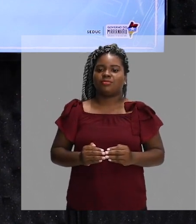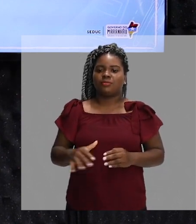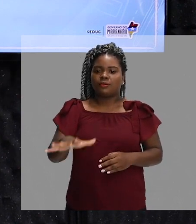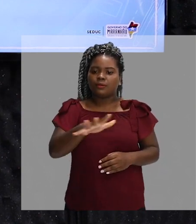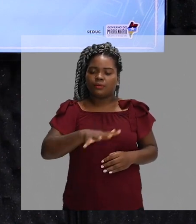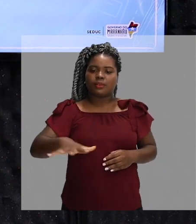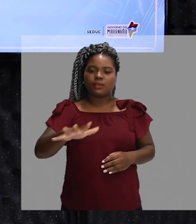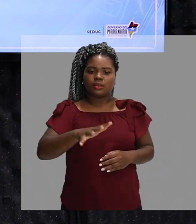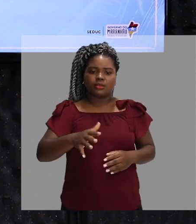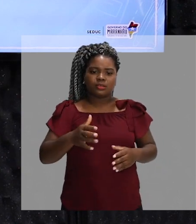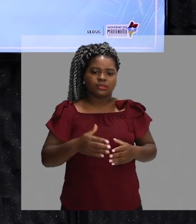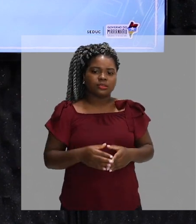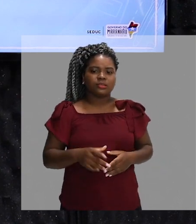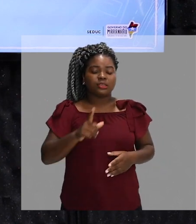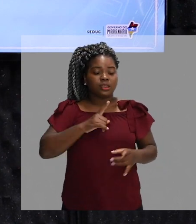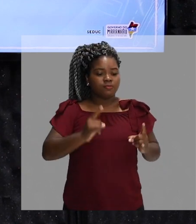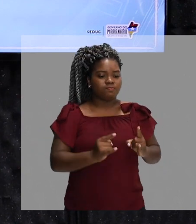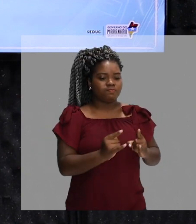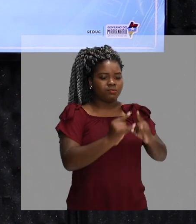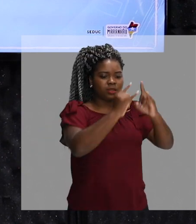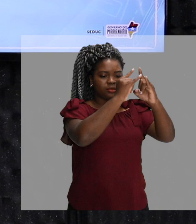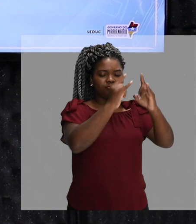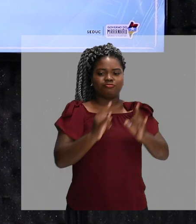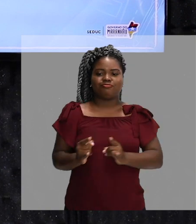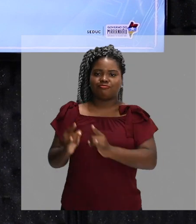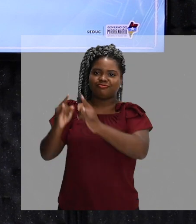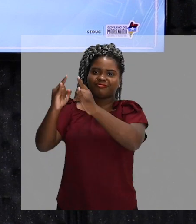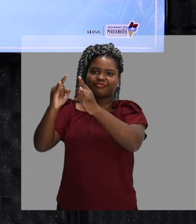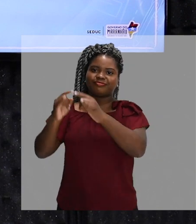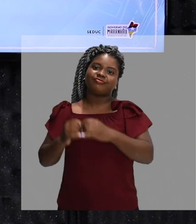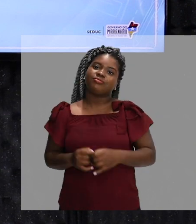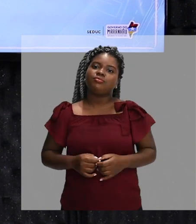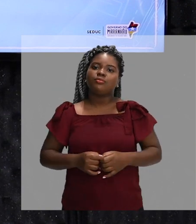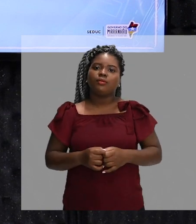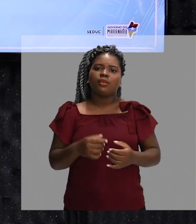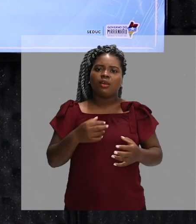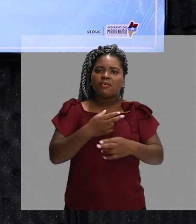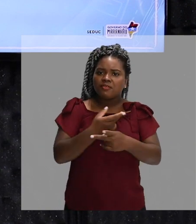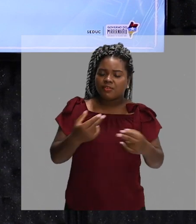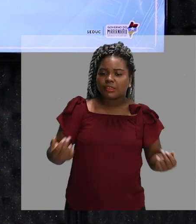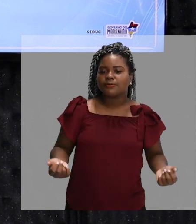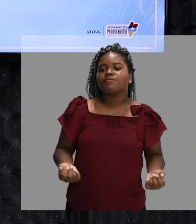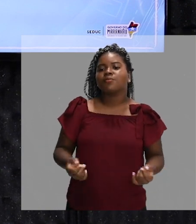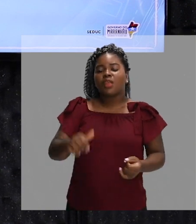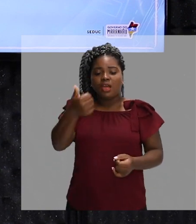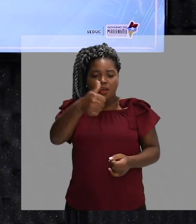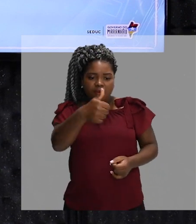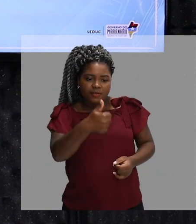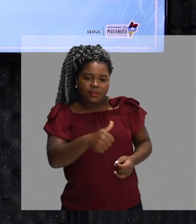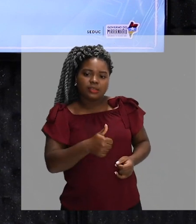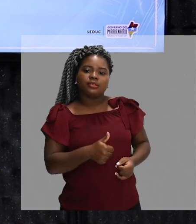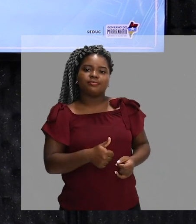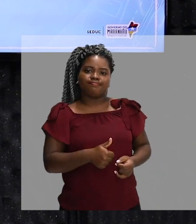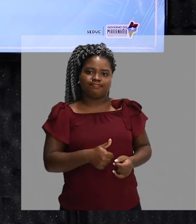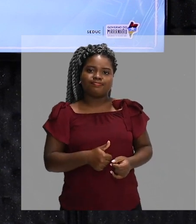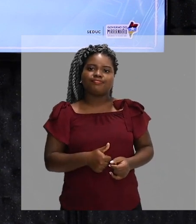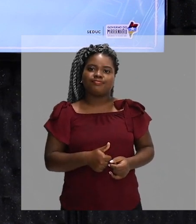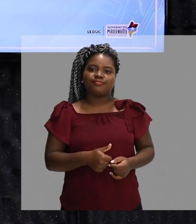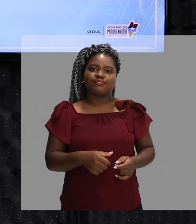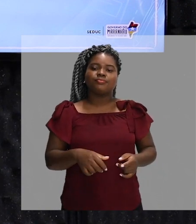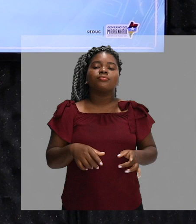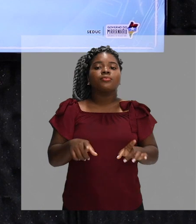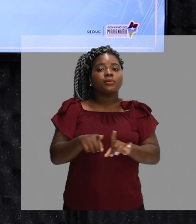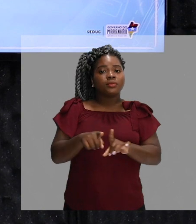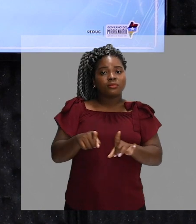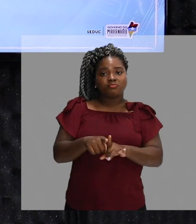de empreendimentos, como prédios, e assim por diante. Avaliar os riscos ambientais, tudo